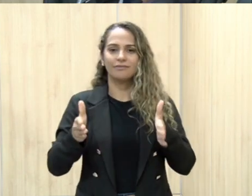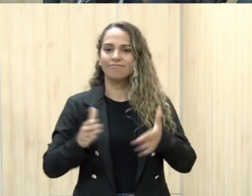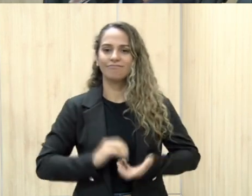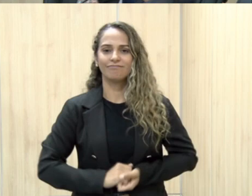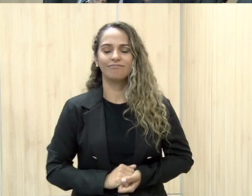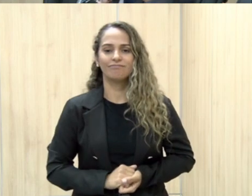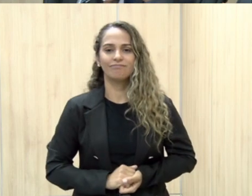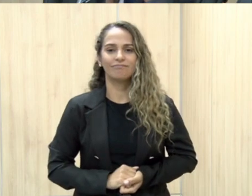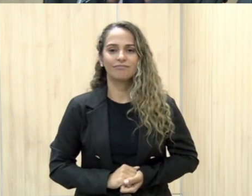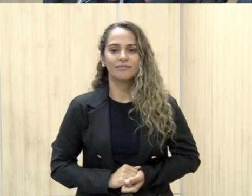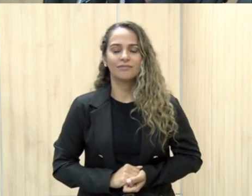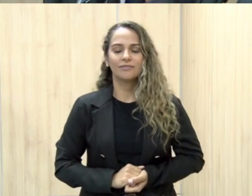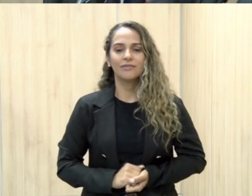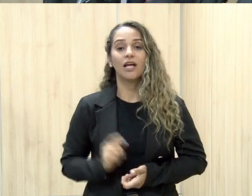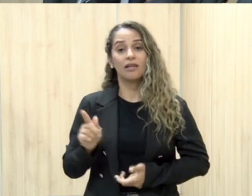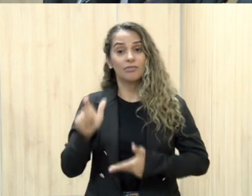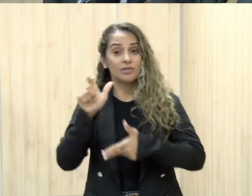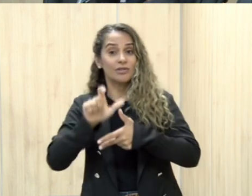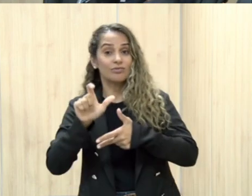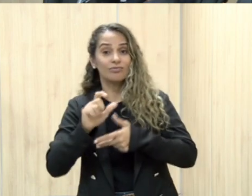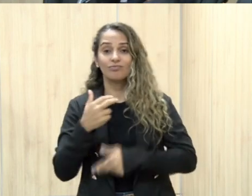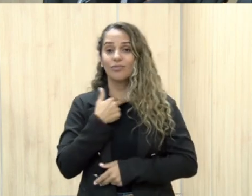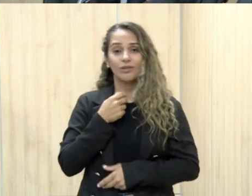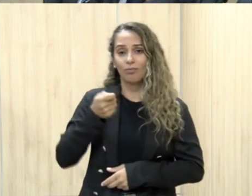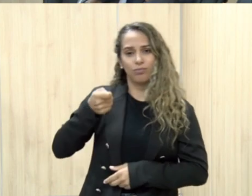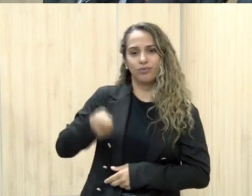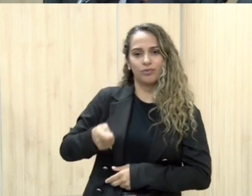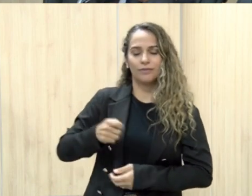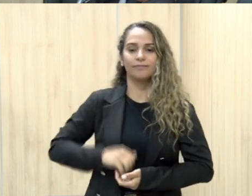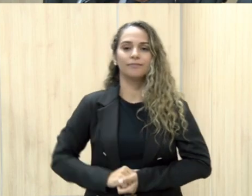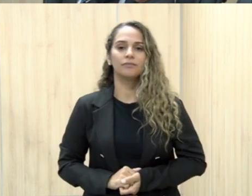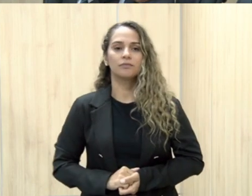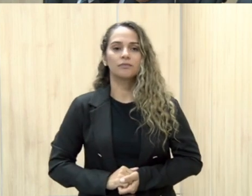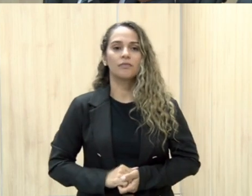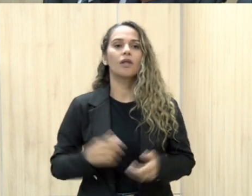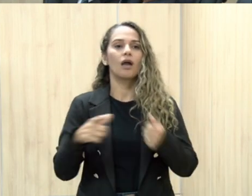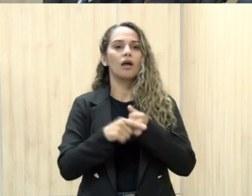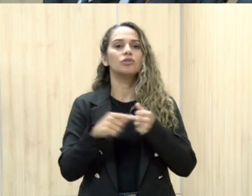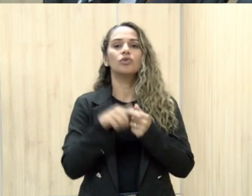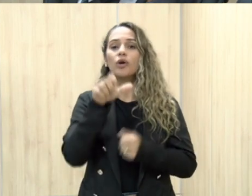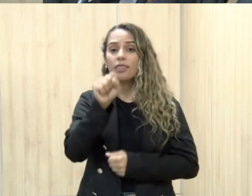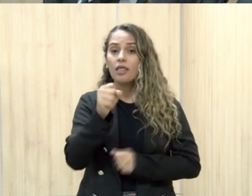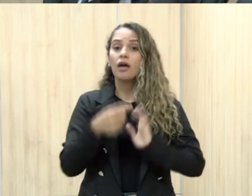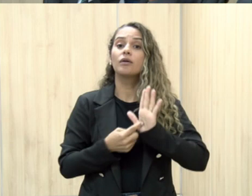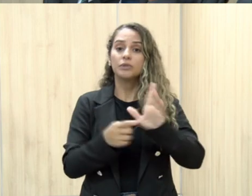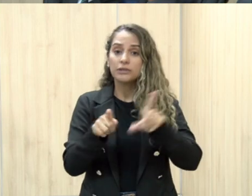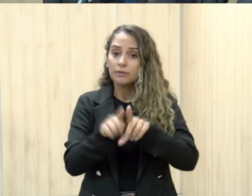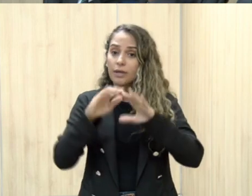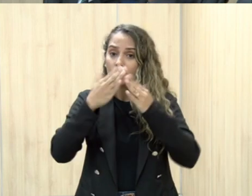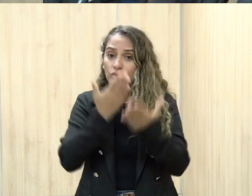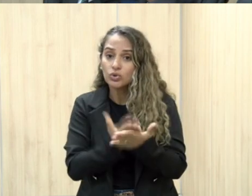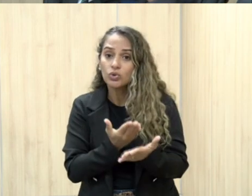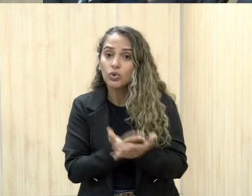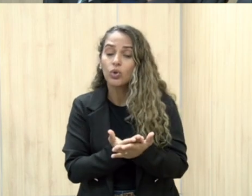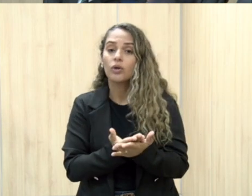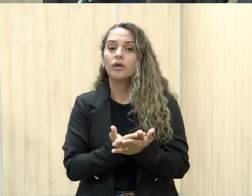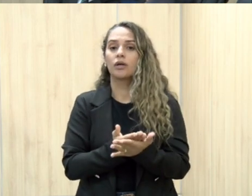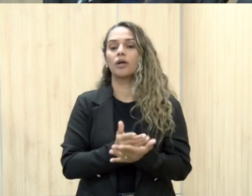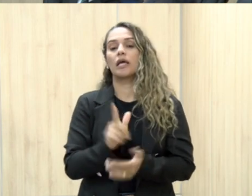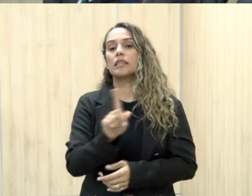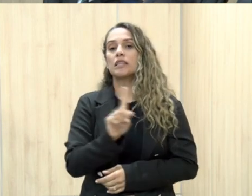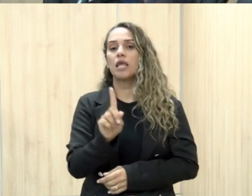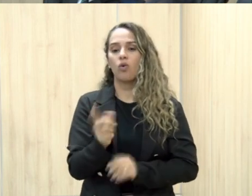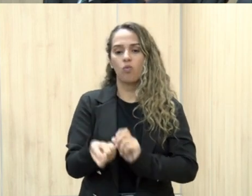para o poder executivo a demais no artigo 8º traz as escolas que não